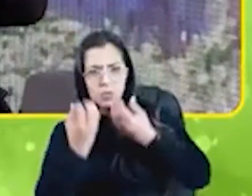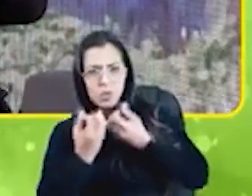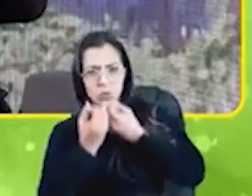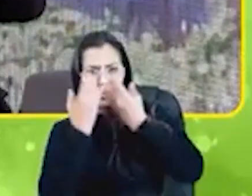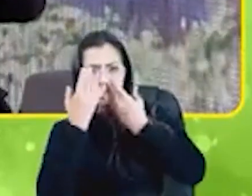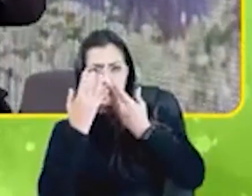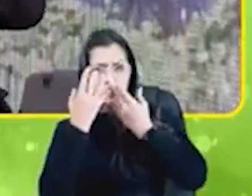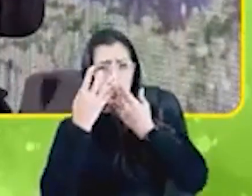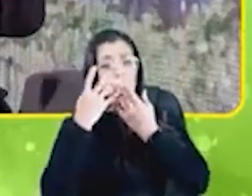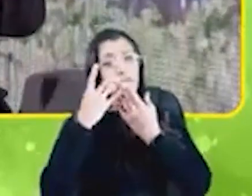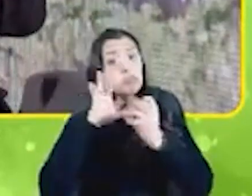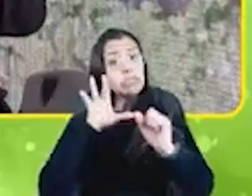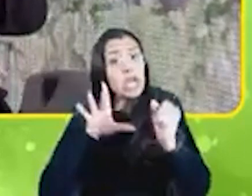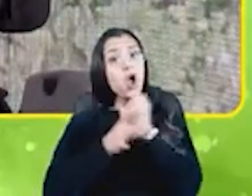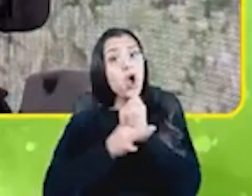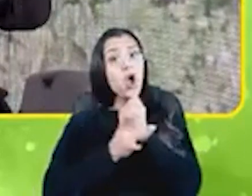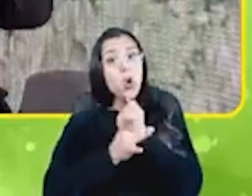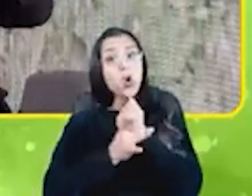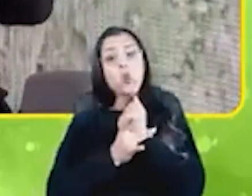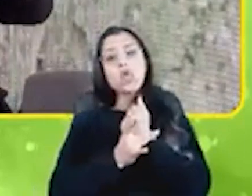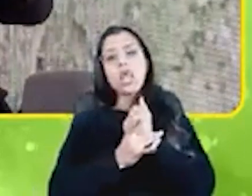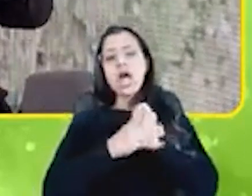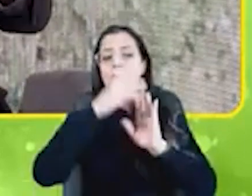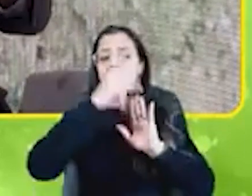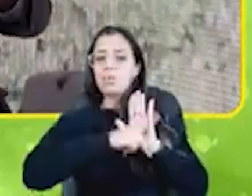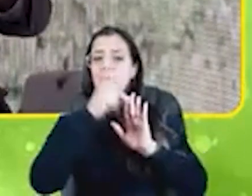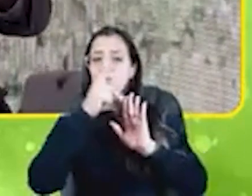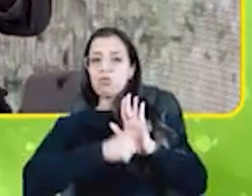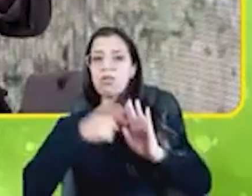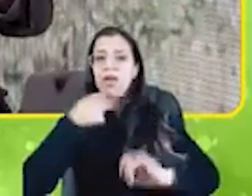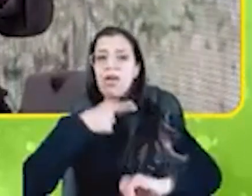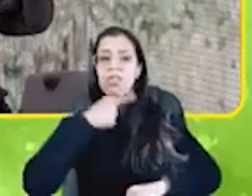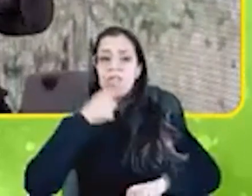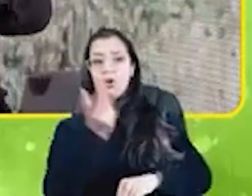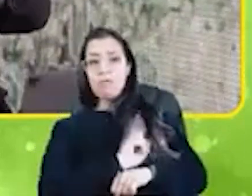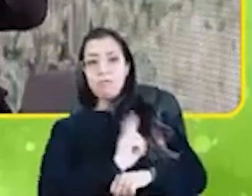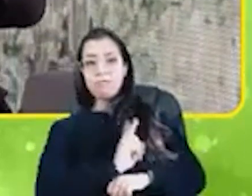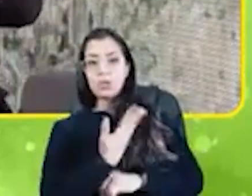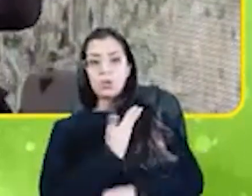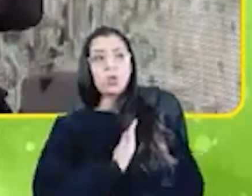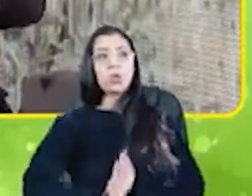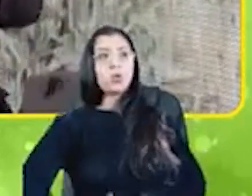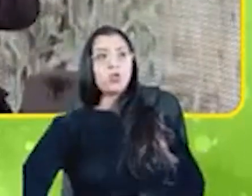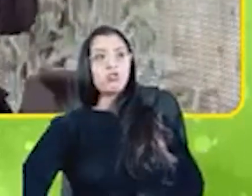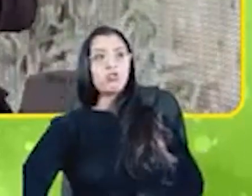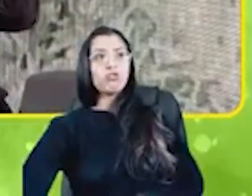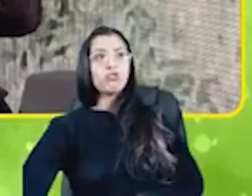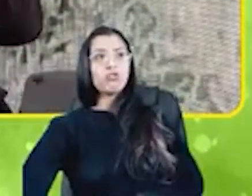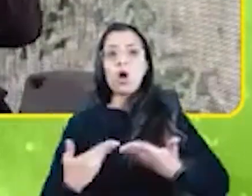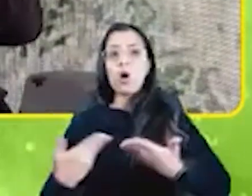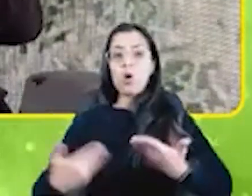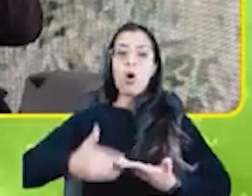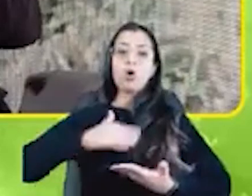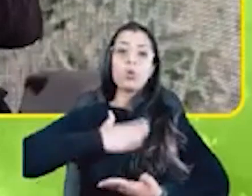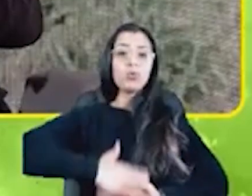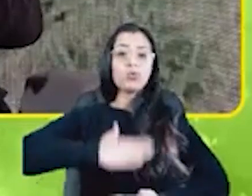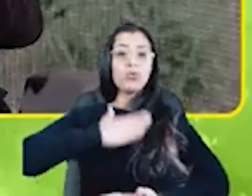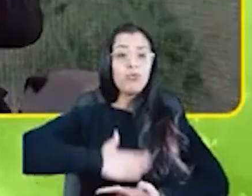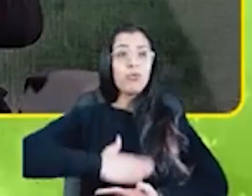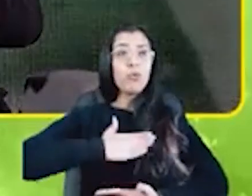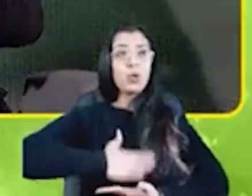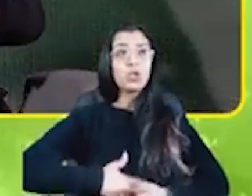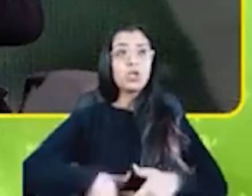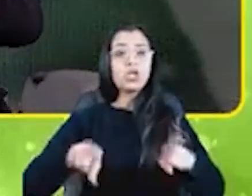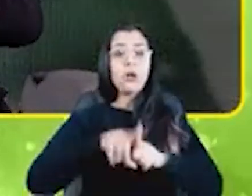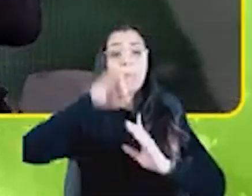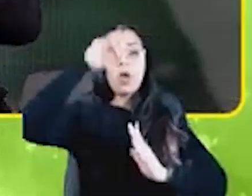baseadas em programas oficiais de governo programas de assumidos de governo isso nos trouxe conforto e além disso esse documento ele traz